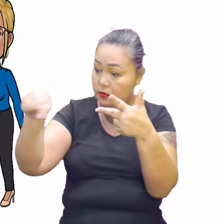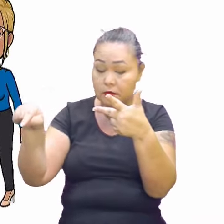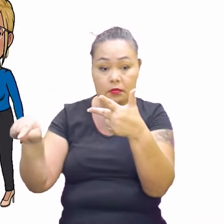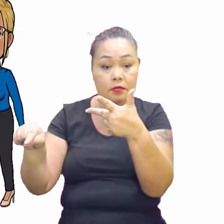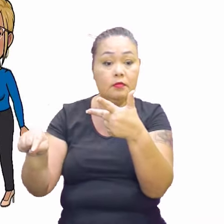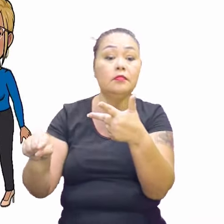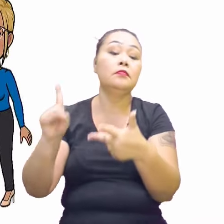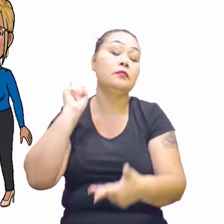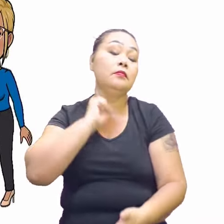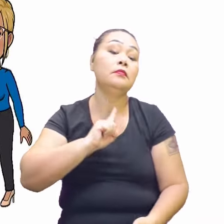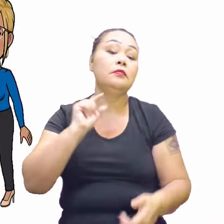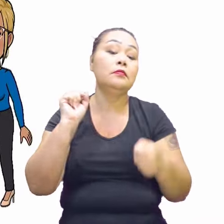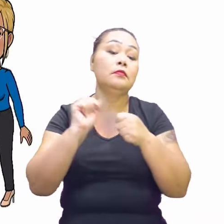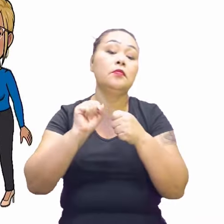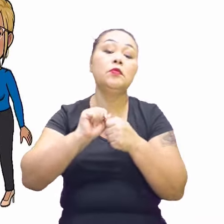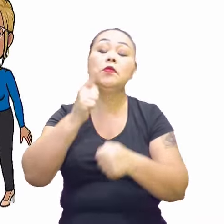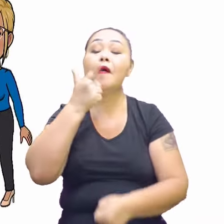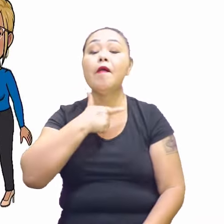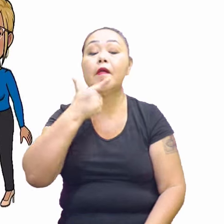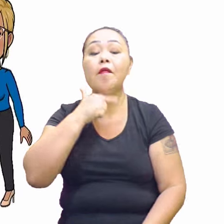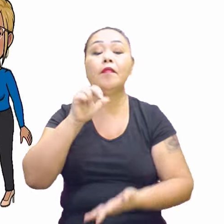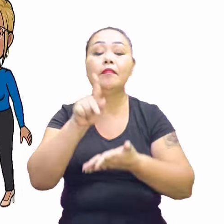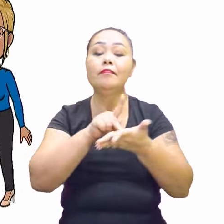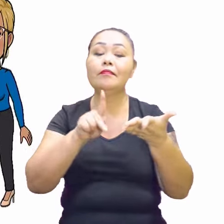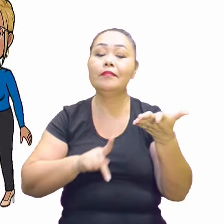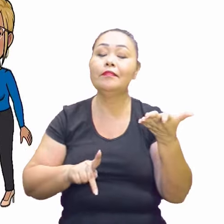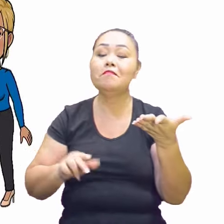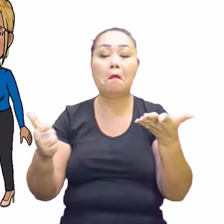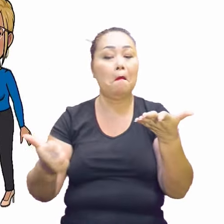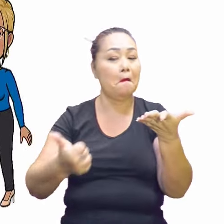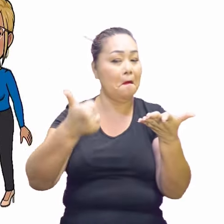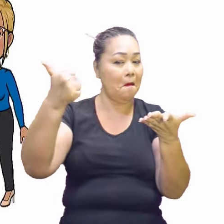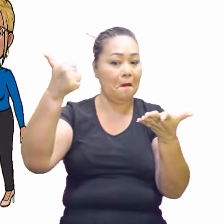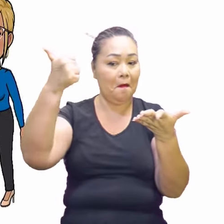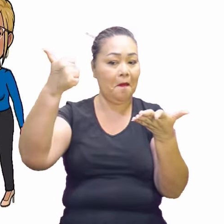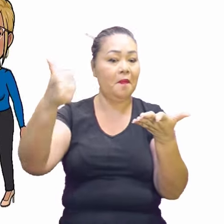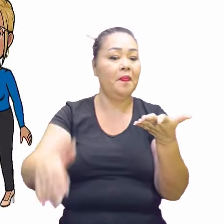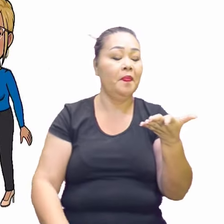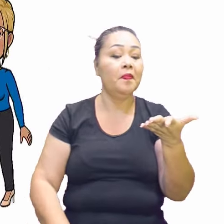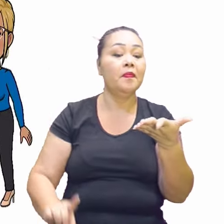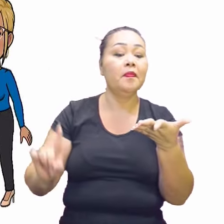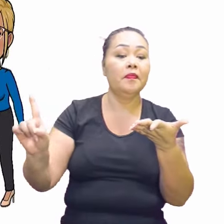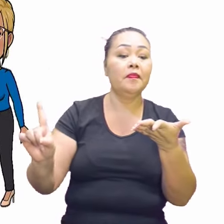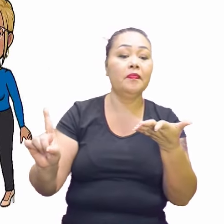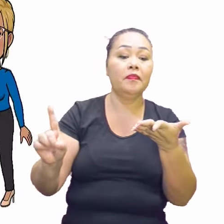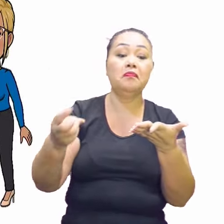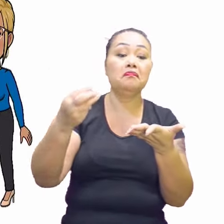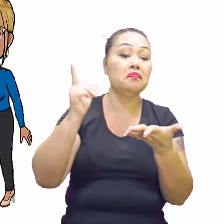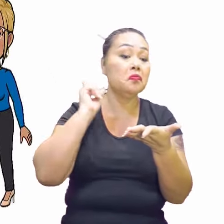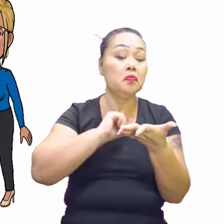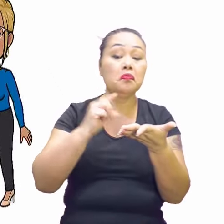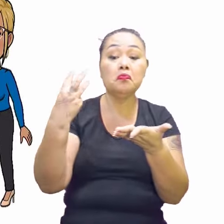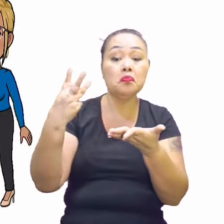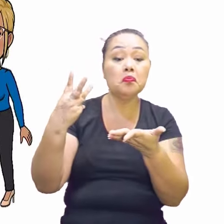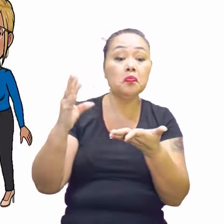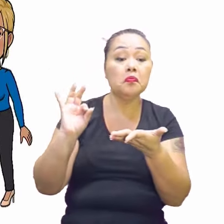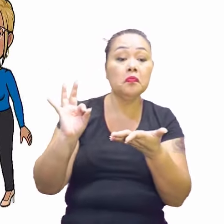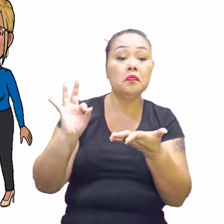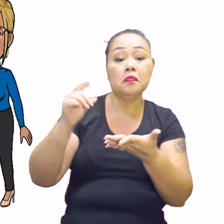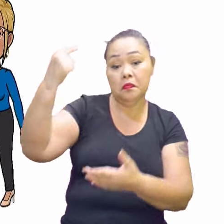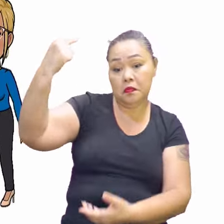Minas Gerais produz queijo e poesia de primeira. Ó, Minas Gerais no terceiro exemplo,